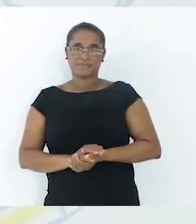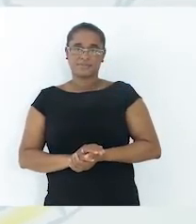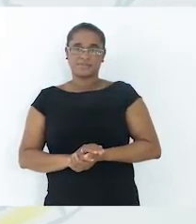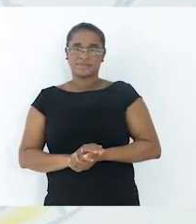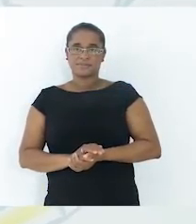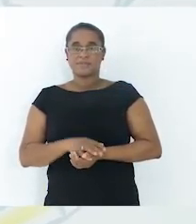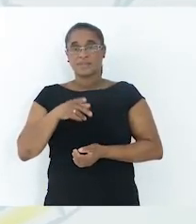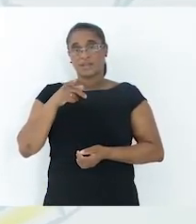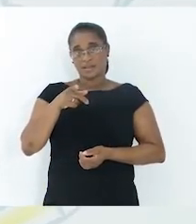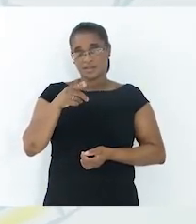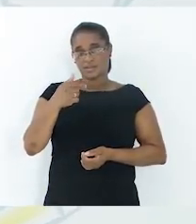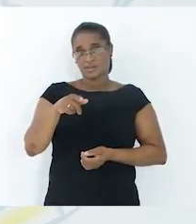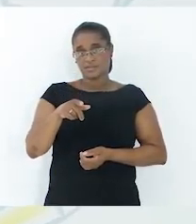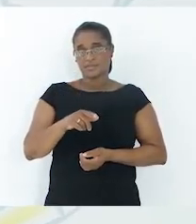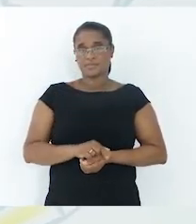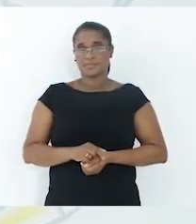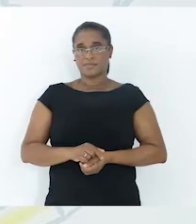Nós temos ali